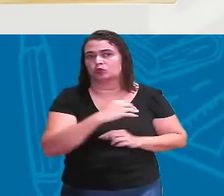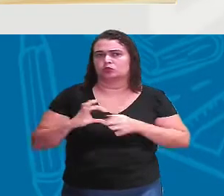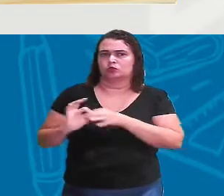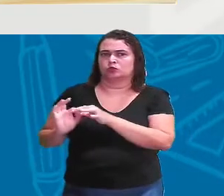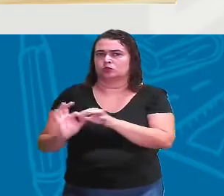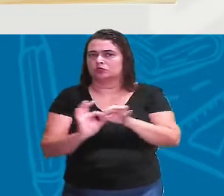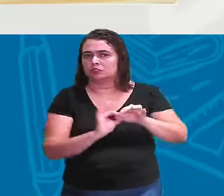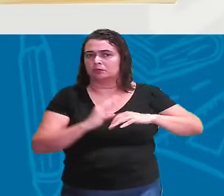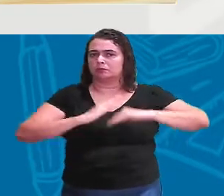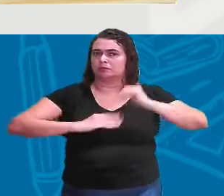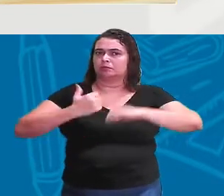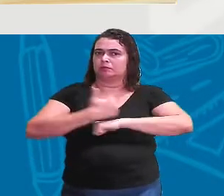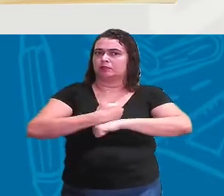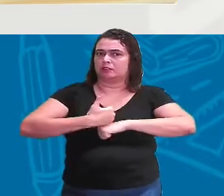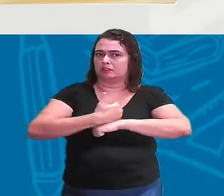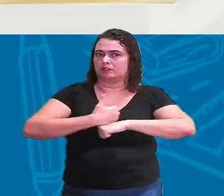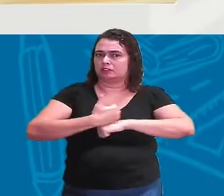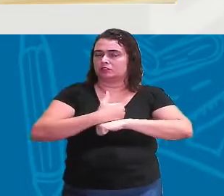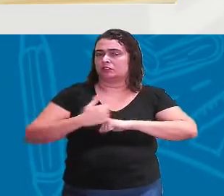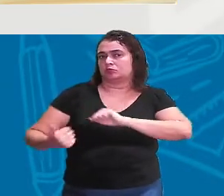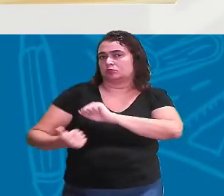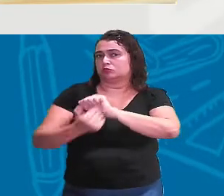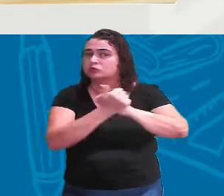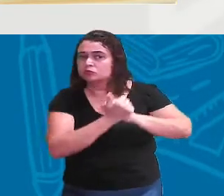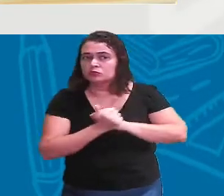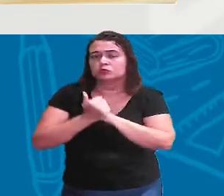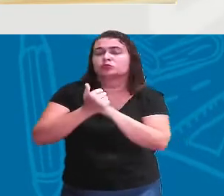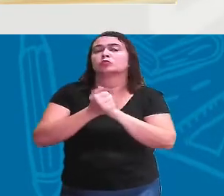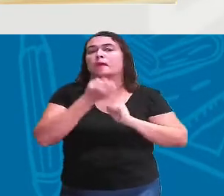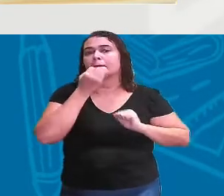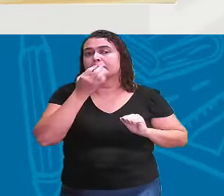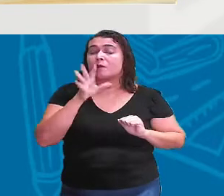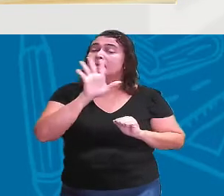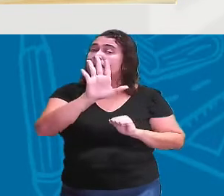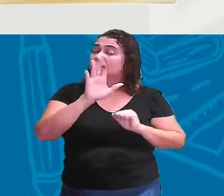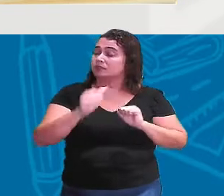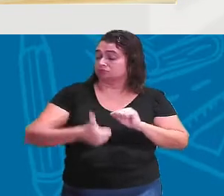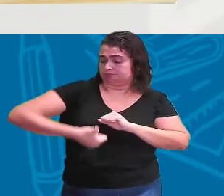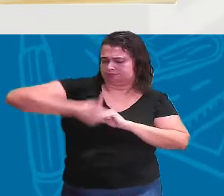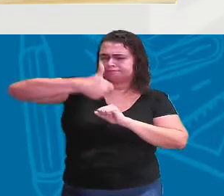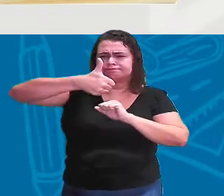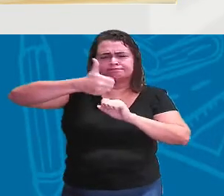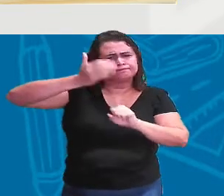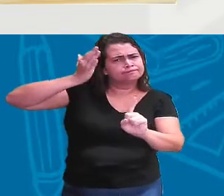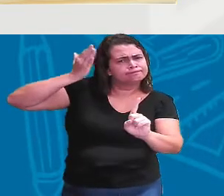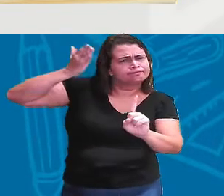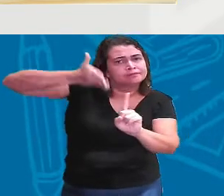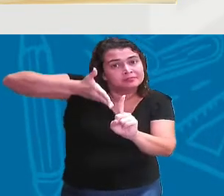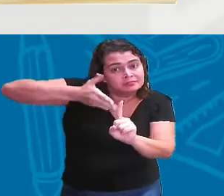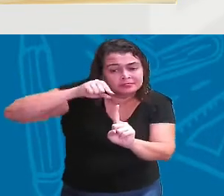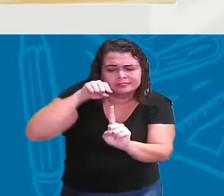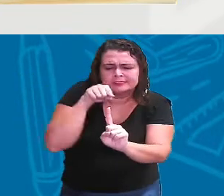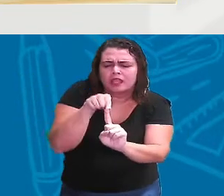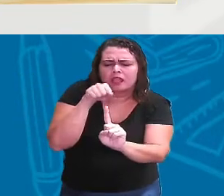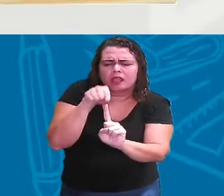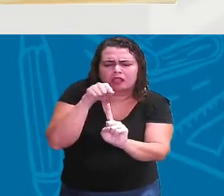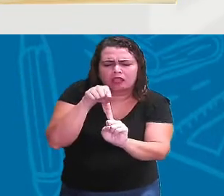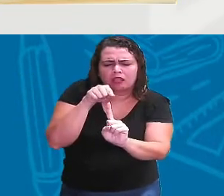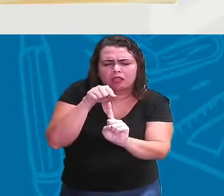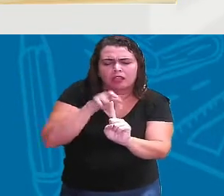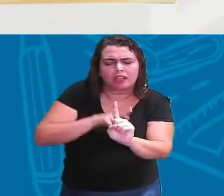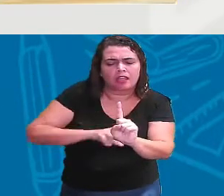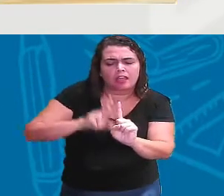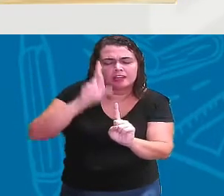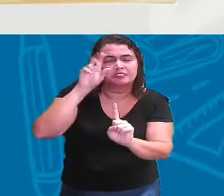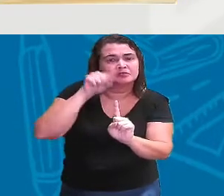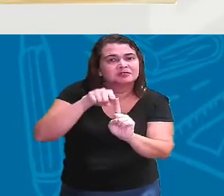atores que estão envolvidos. Mas eu acho que o principal ator aqui, o grande representante, o grande, vamos dizer assim, incentivador